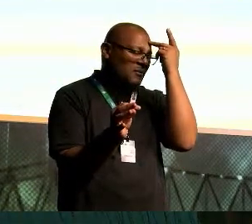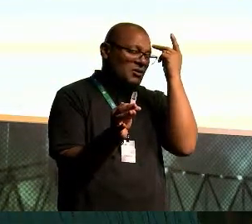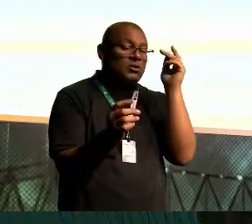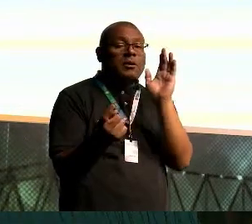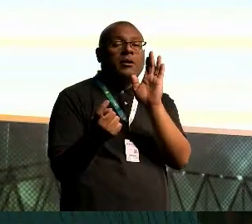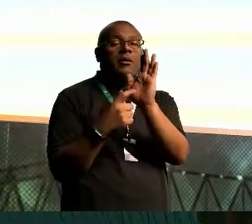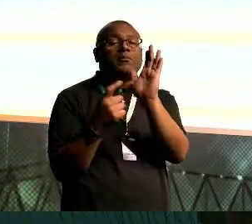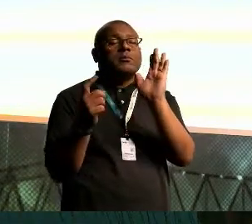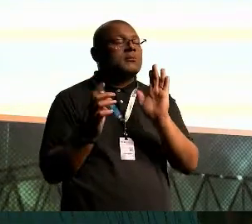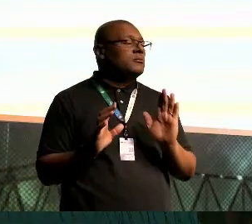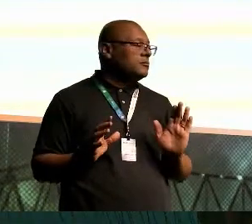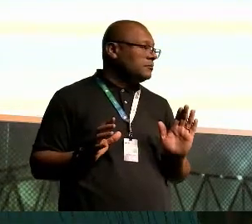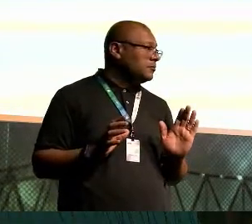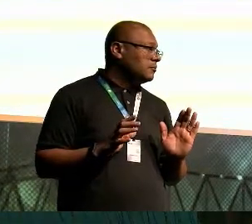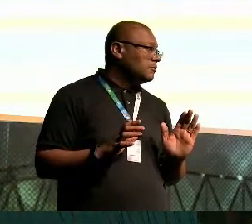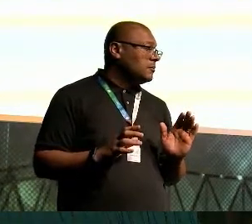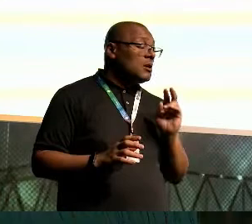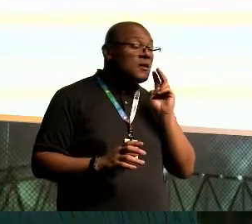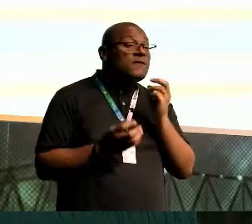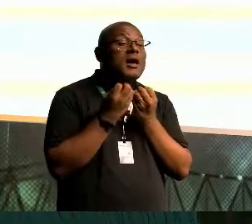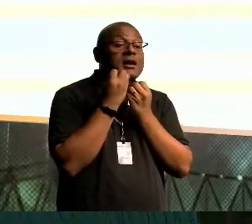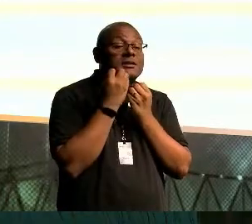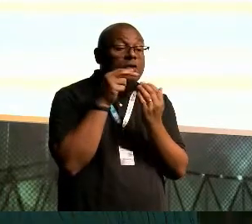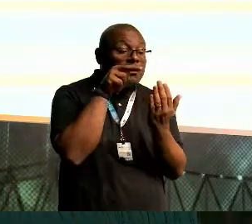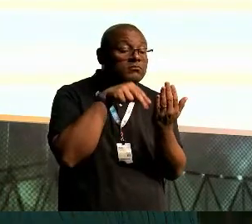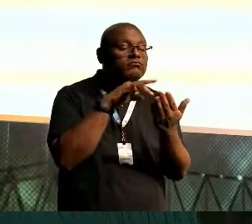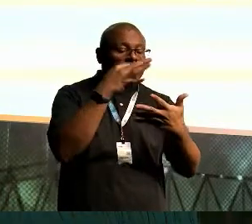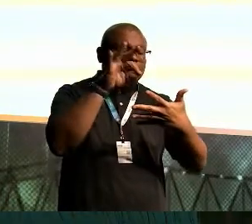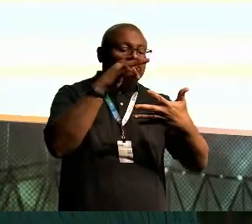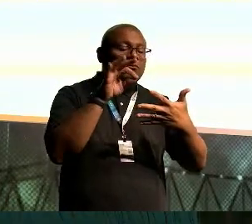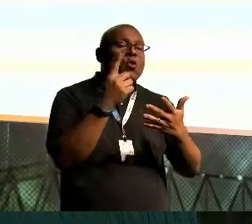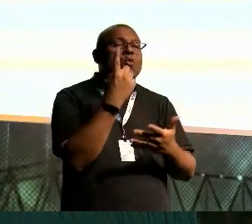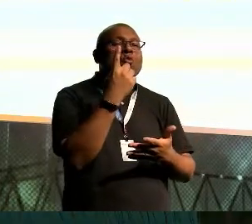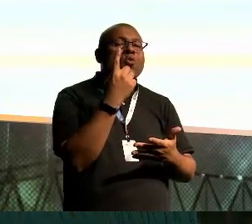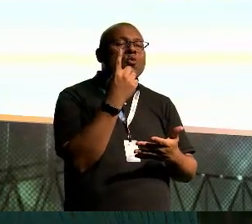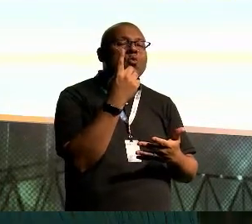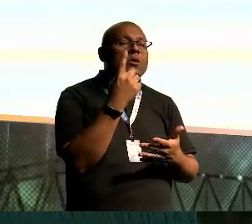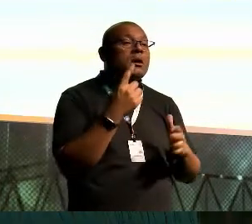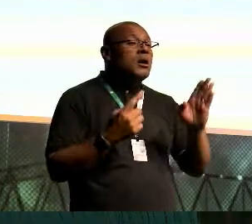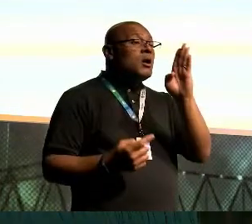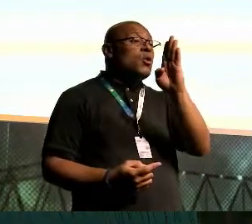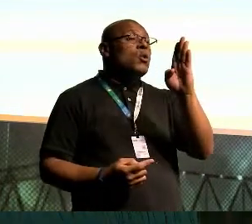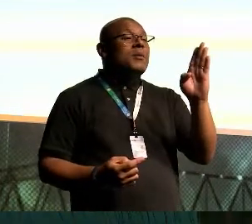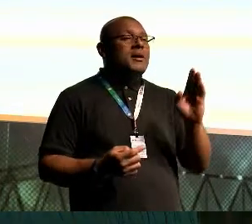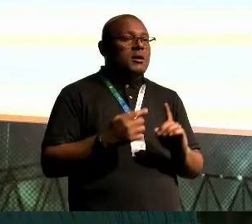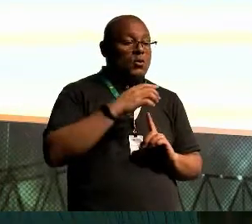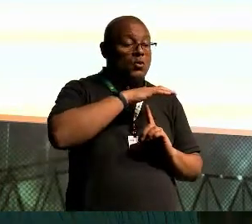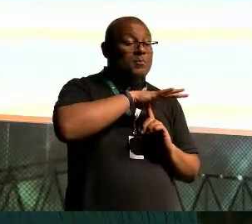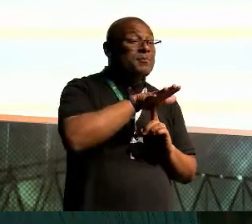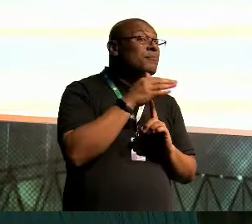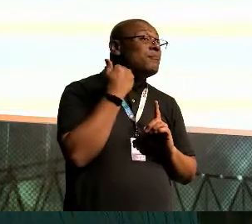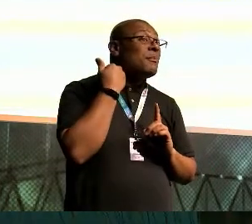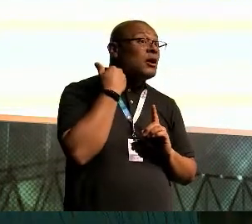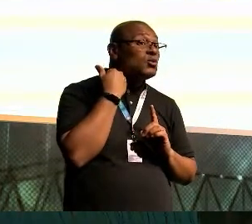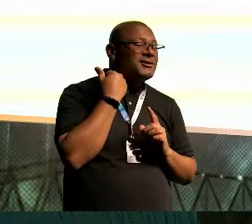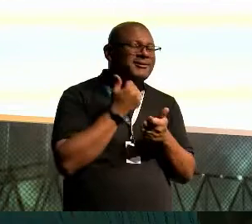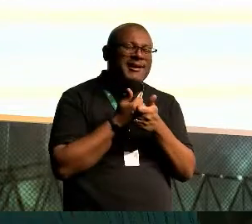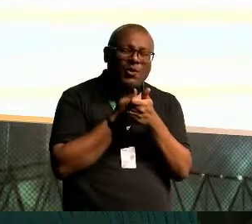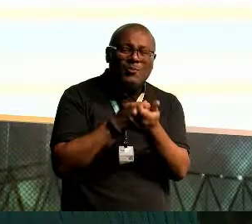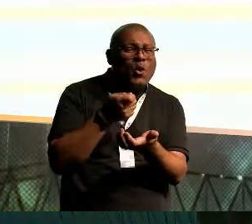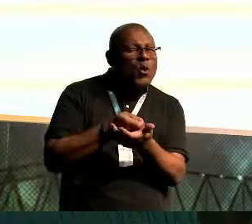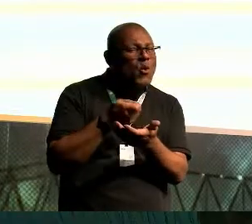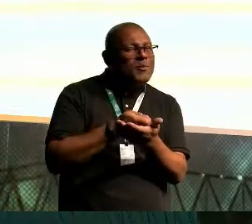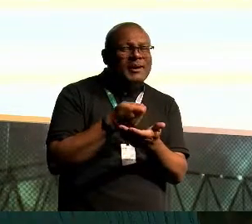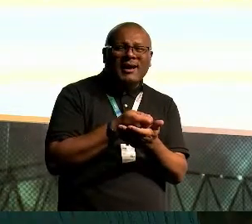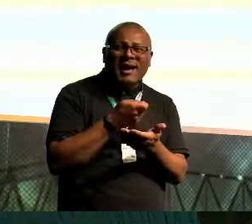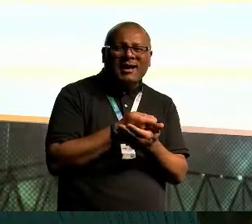autentica, olha os dados novamente e confirma em um clique só. O Banco Central está indo forte nessa parte, porque às vezes o usuário quer,